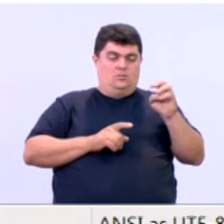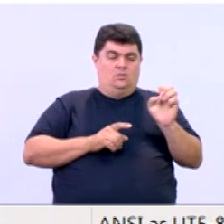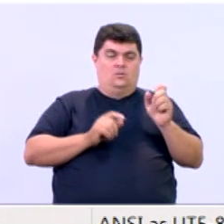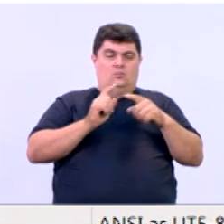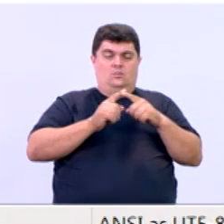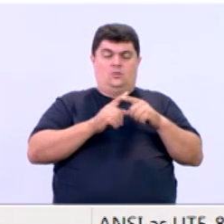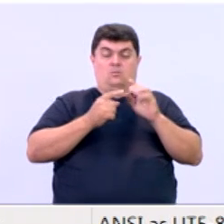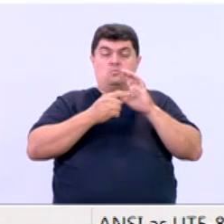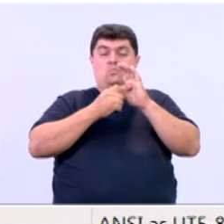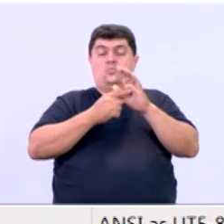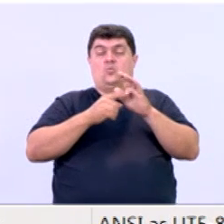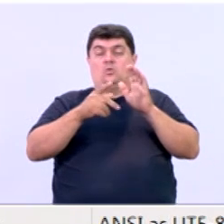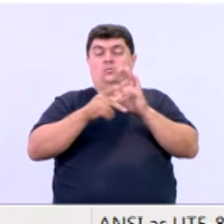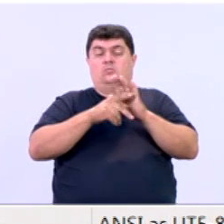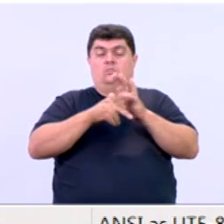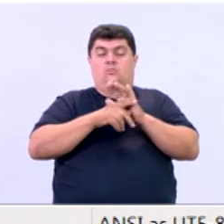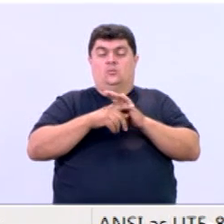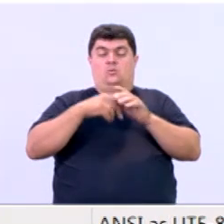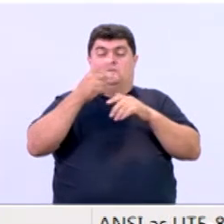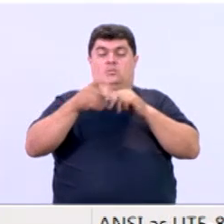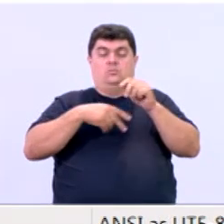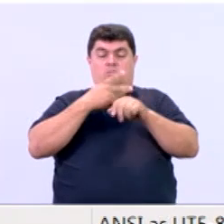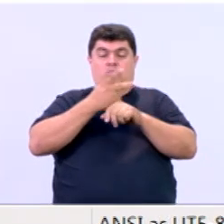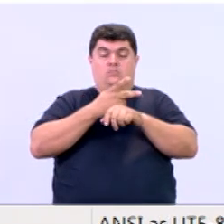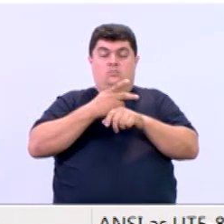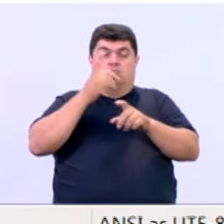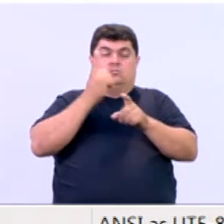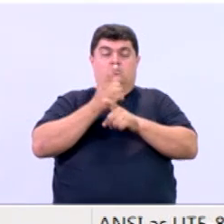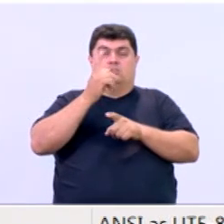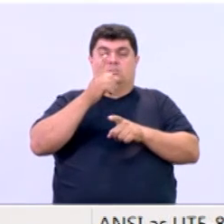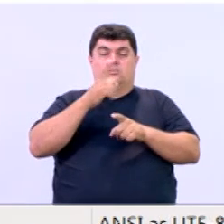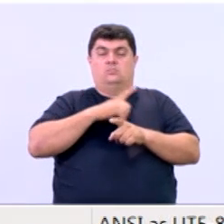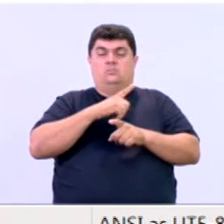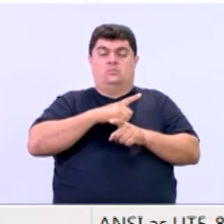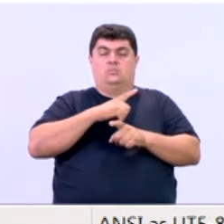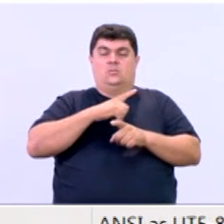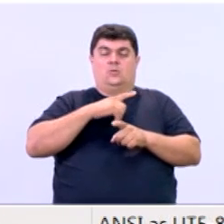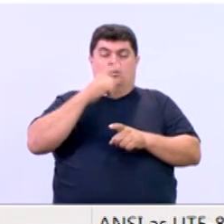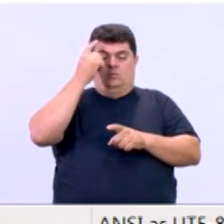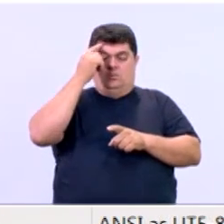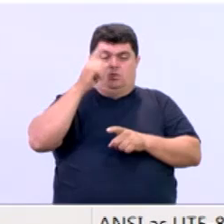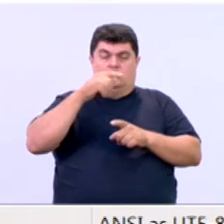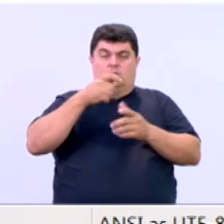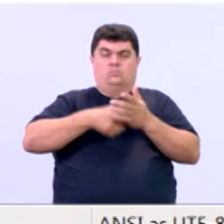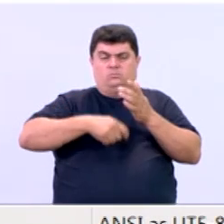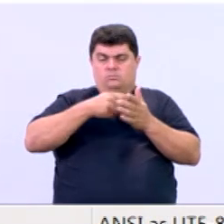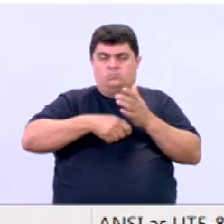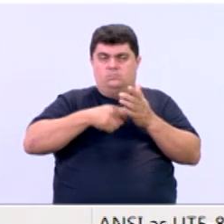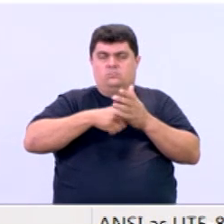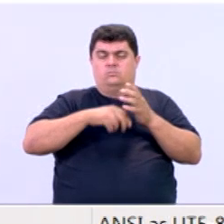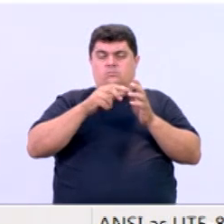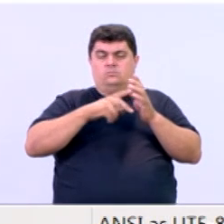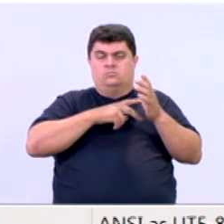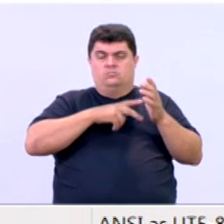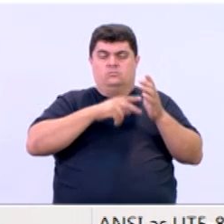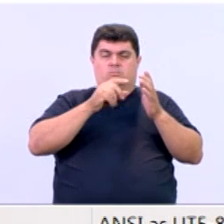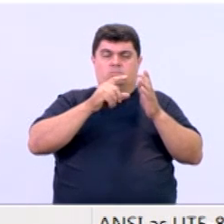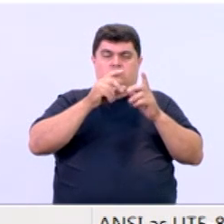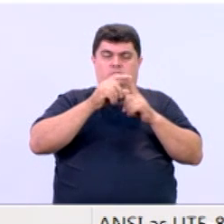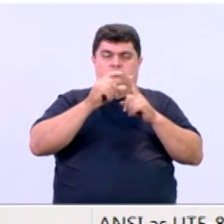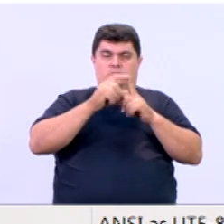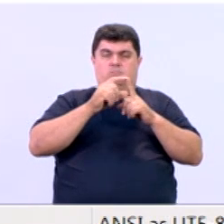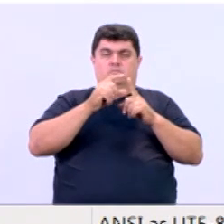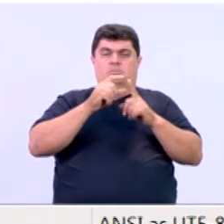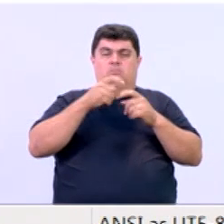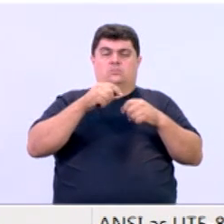dele depois, e eu falo que ele é obrigatório. Então, essa palavra reservada significa que ele vai ser